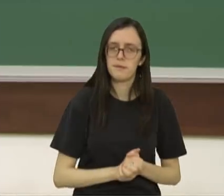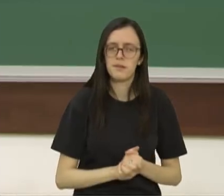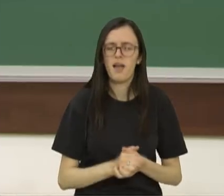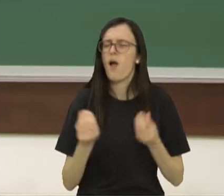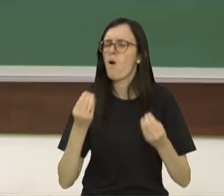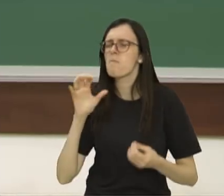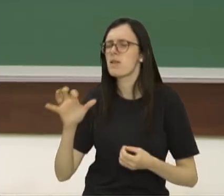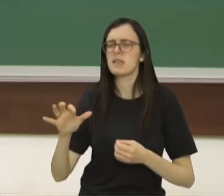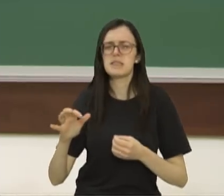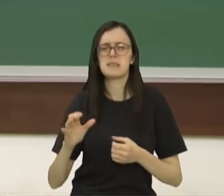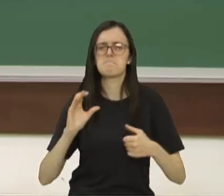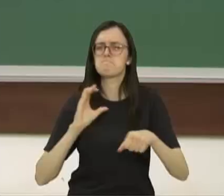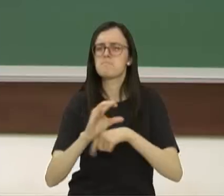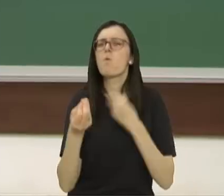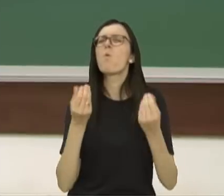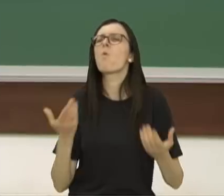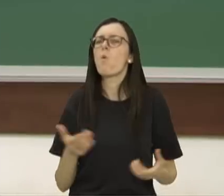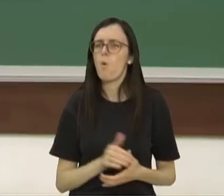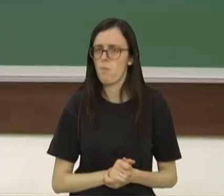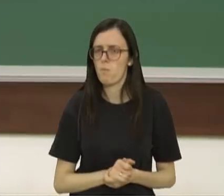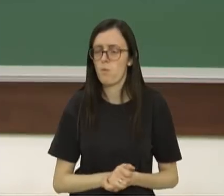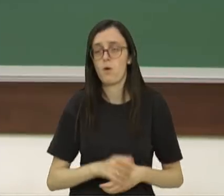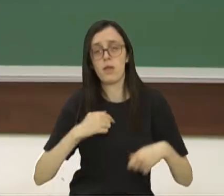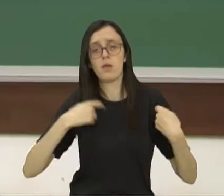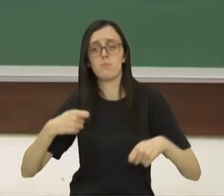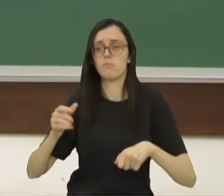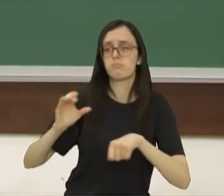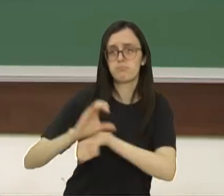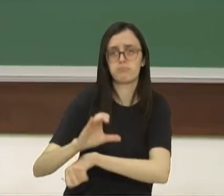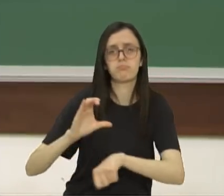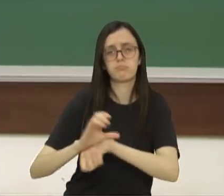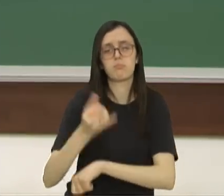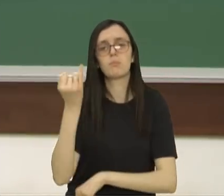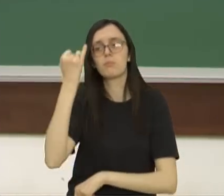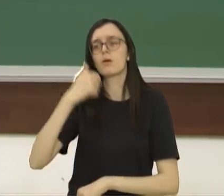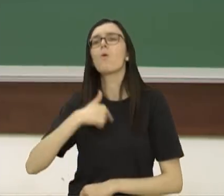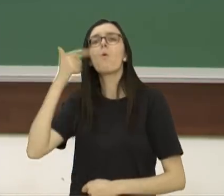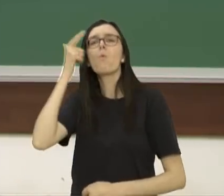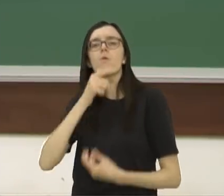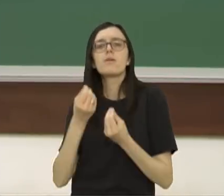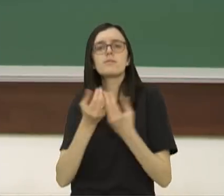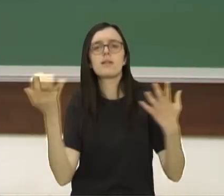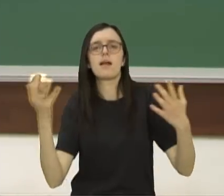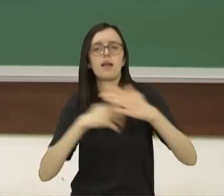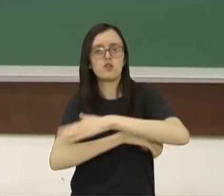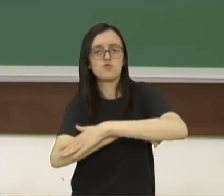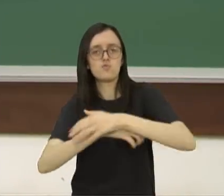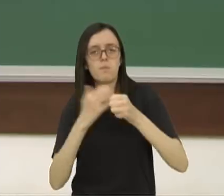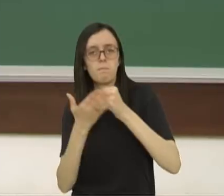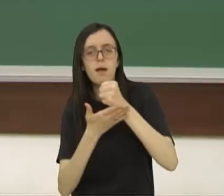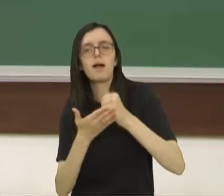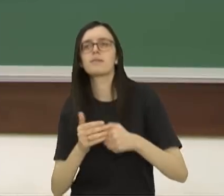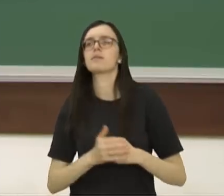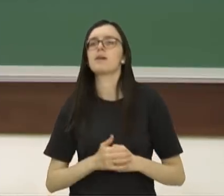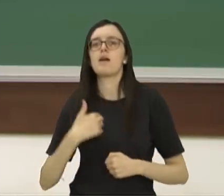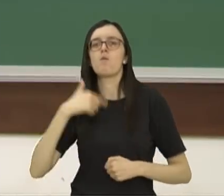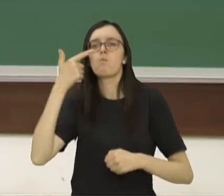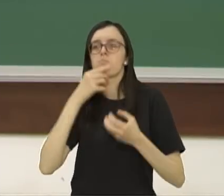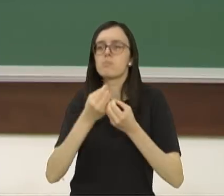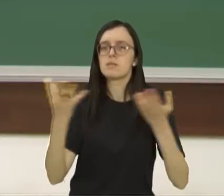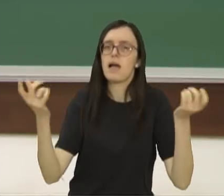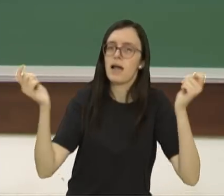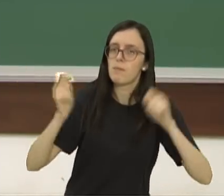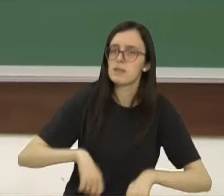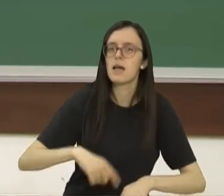assim investimento? Eu preciso de um investimento financeiro, né? Para que eu possa levar infraestrutura, para que eu possa capacitar